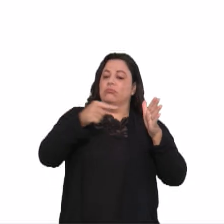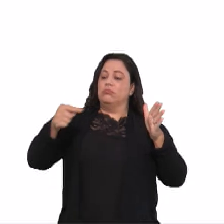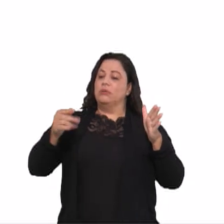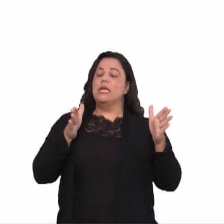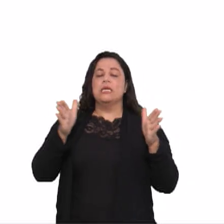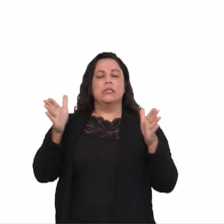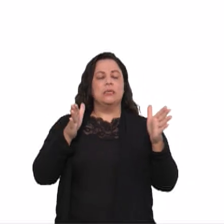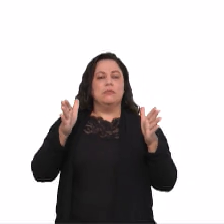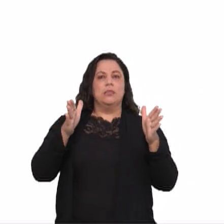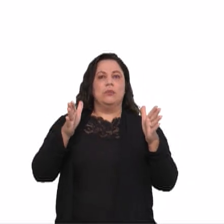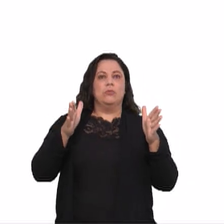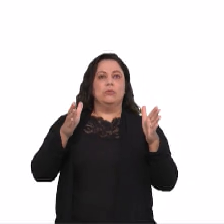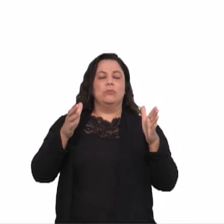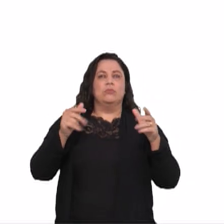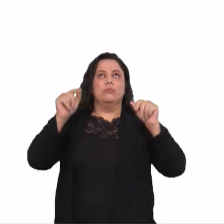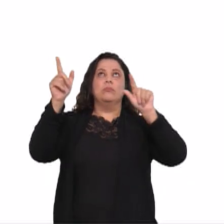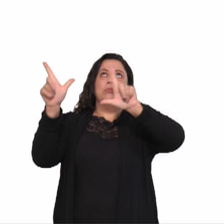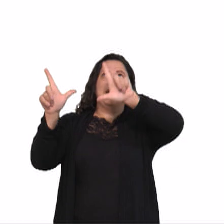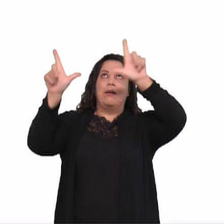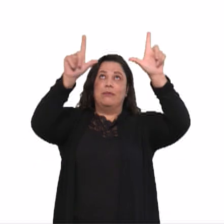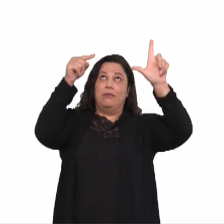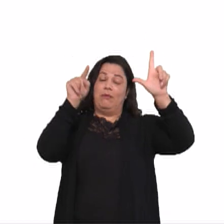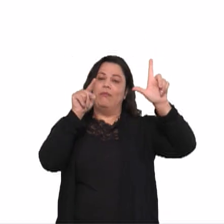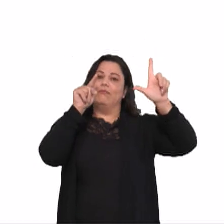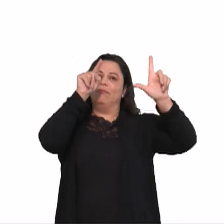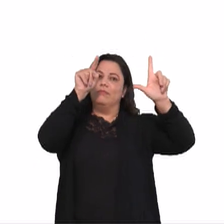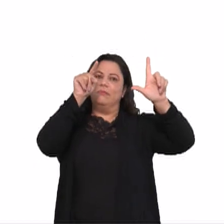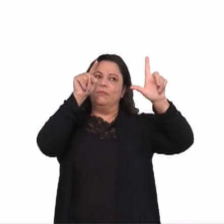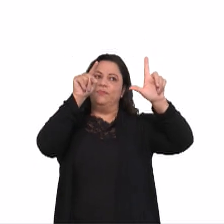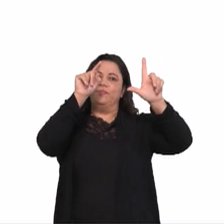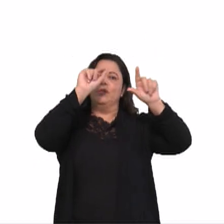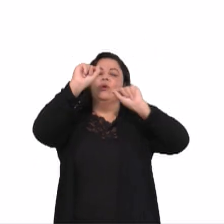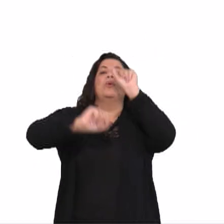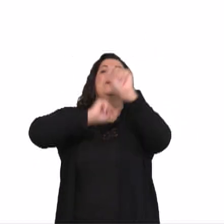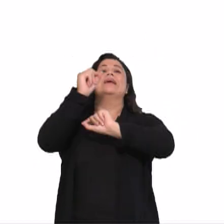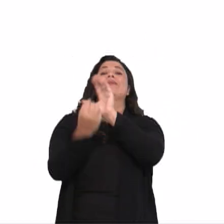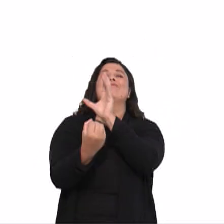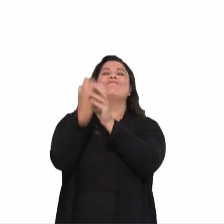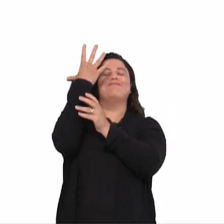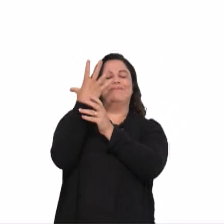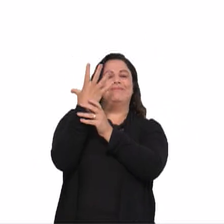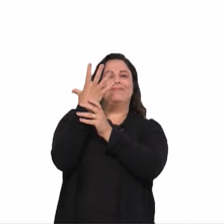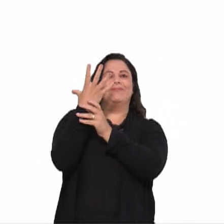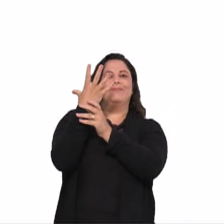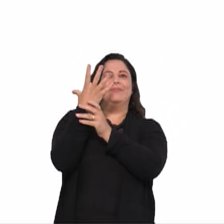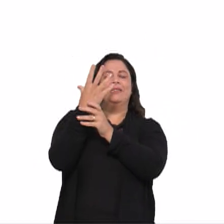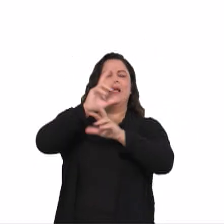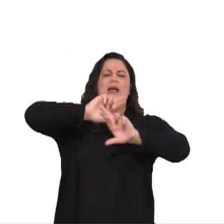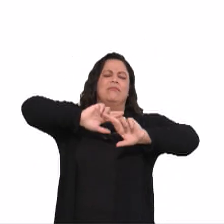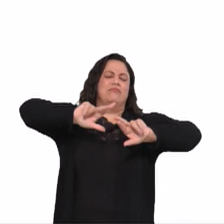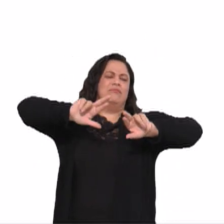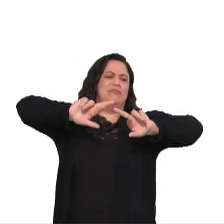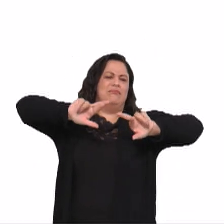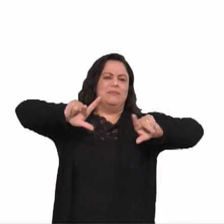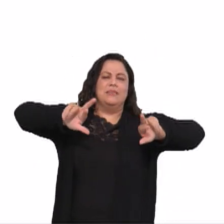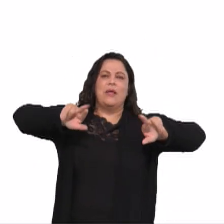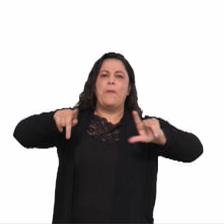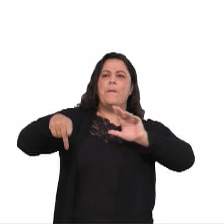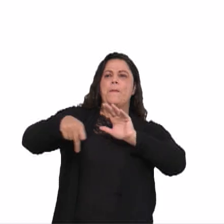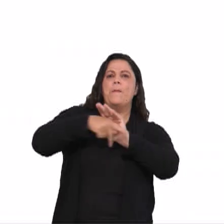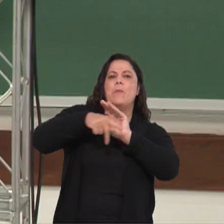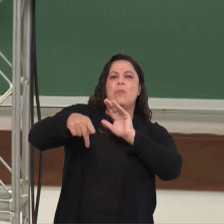olhando a próxima tela aqui, nesse período se formou aí grandes centros culturais. Esses centros